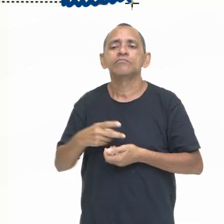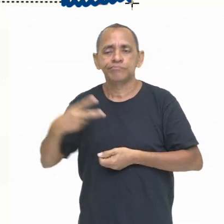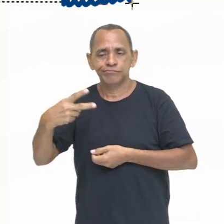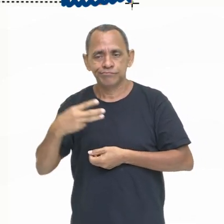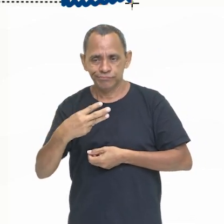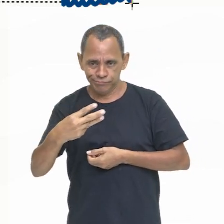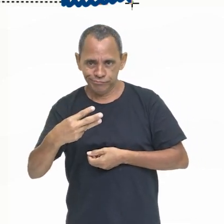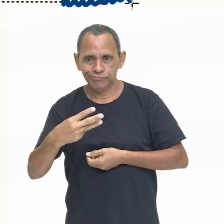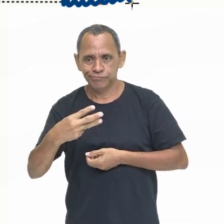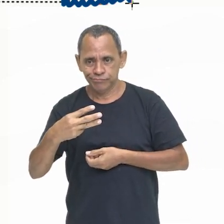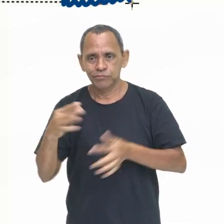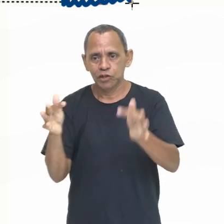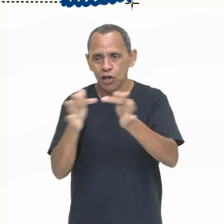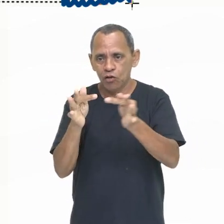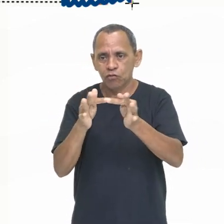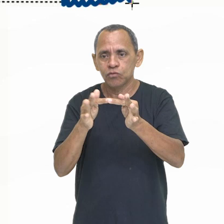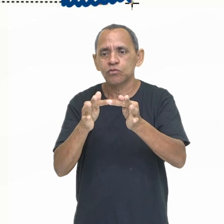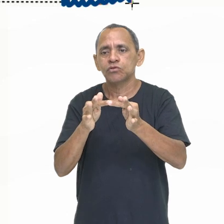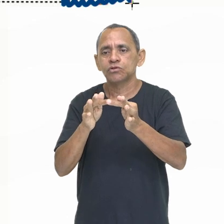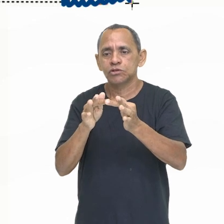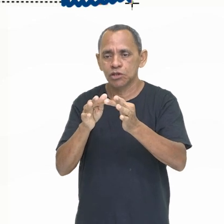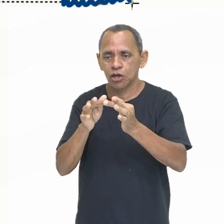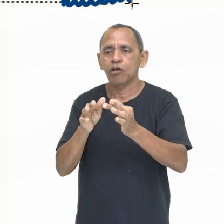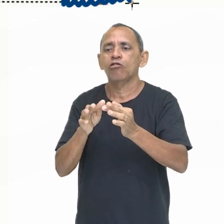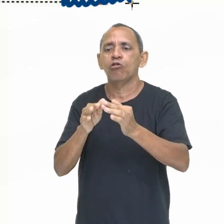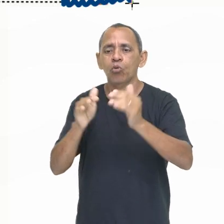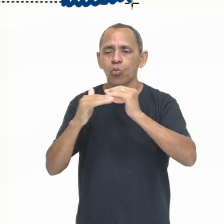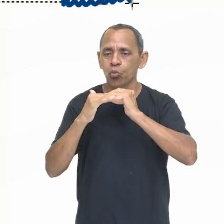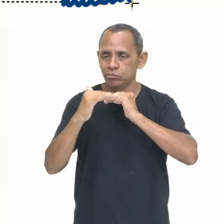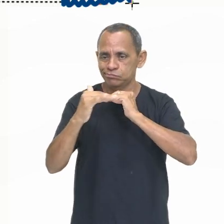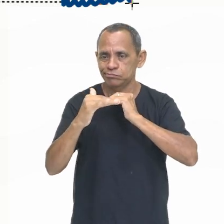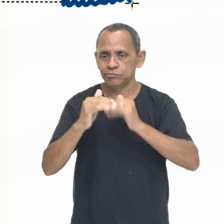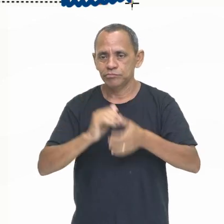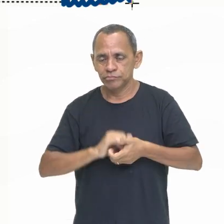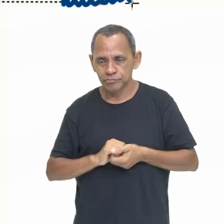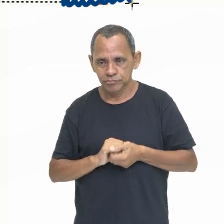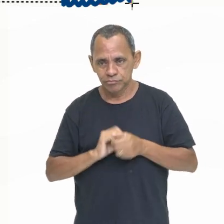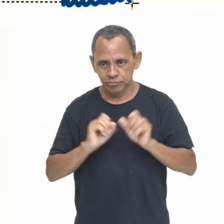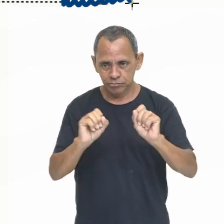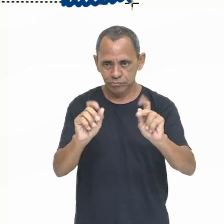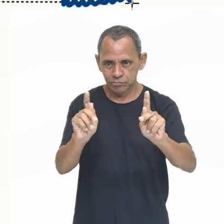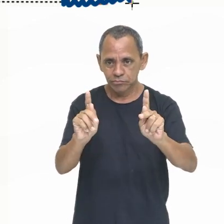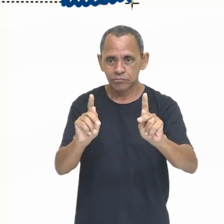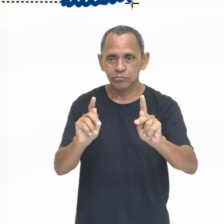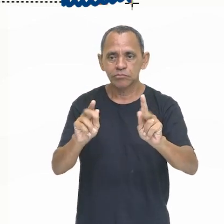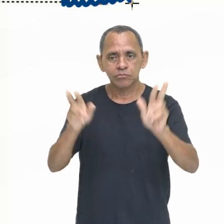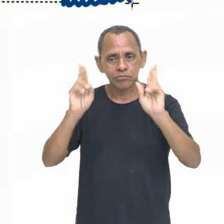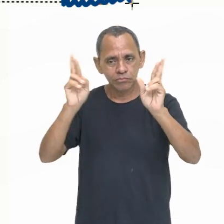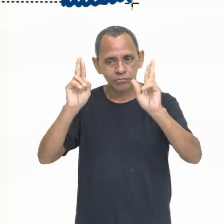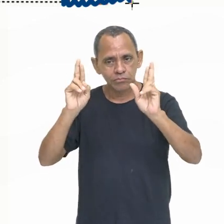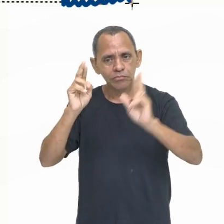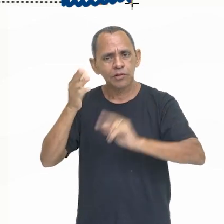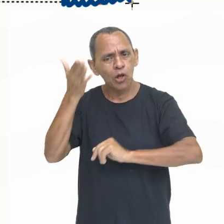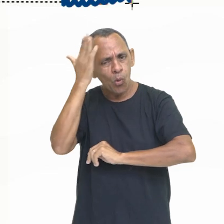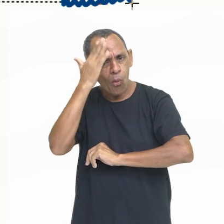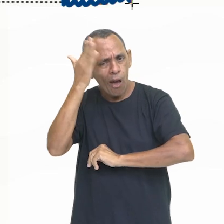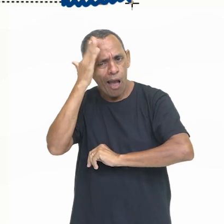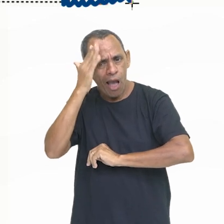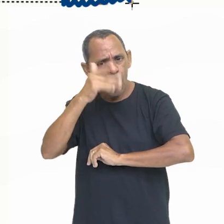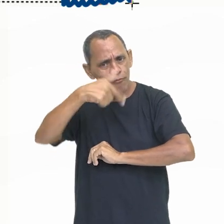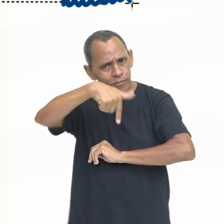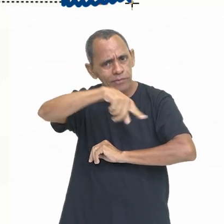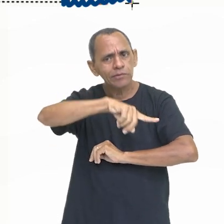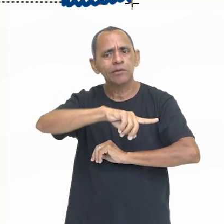essa nossa função aí será constante. Beleza? Bom, espero que você esteja aí compreendendo, ó, como